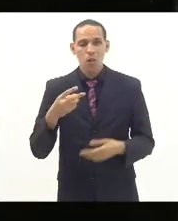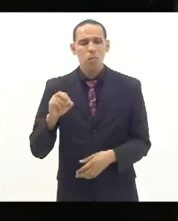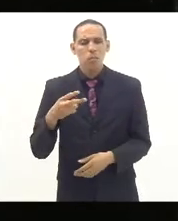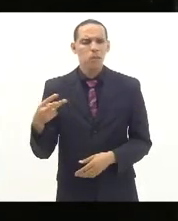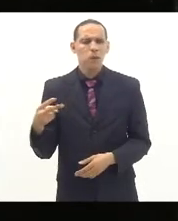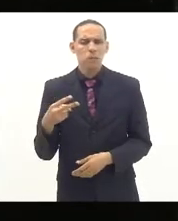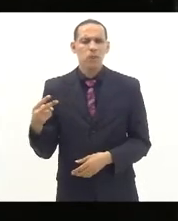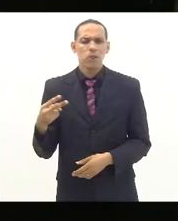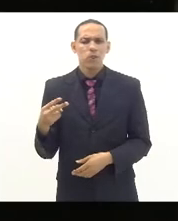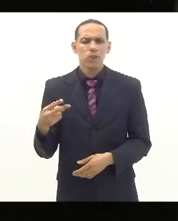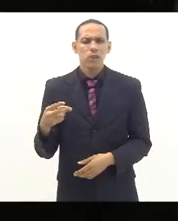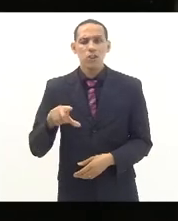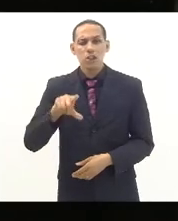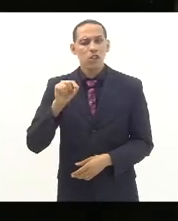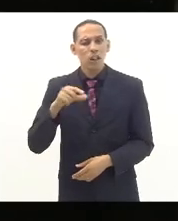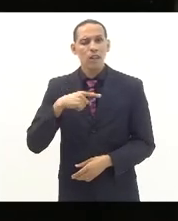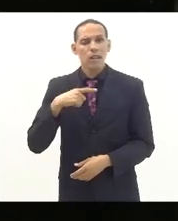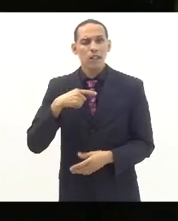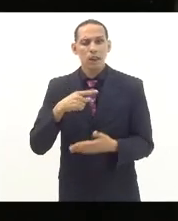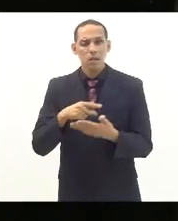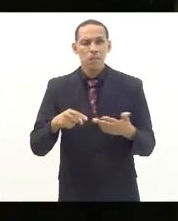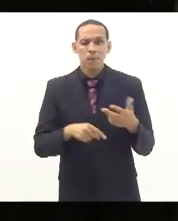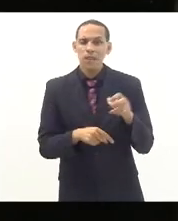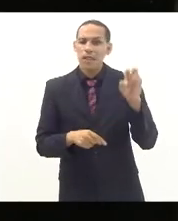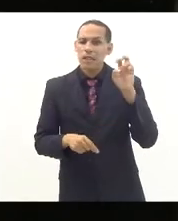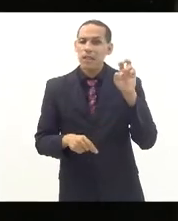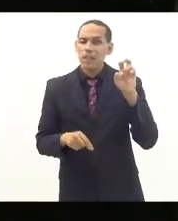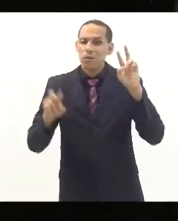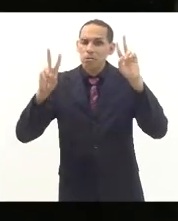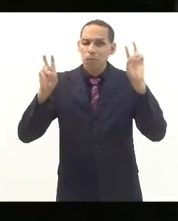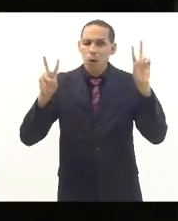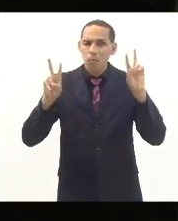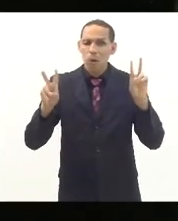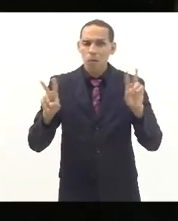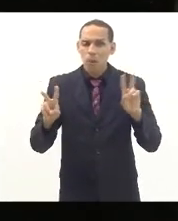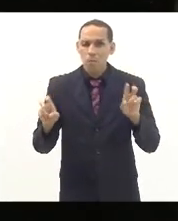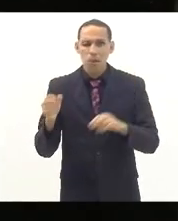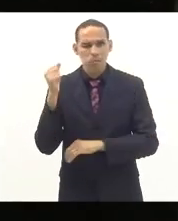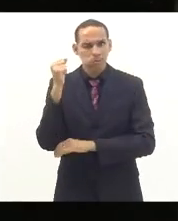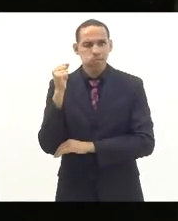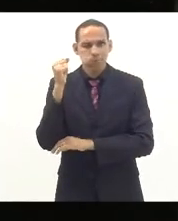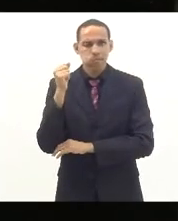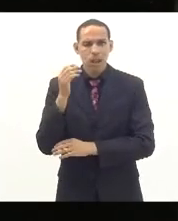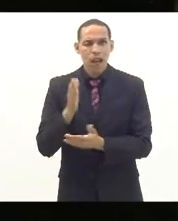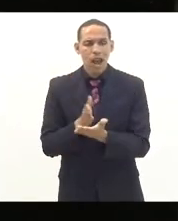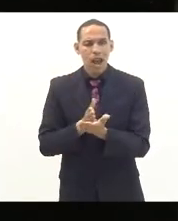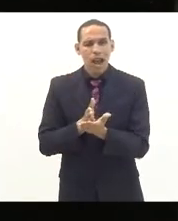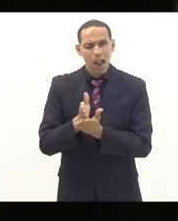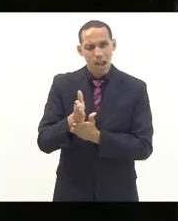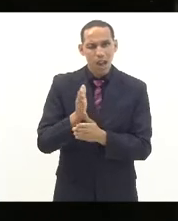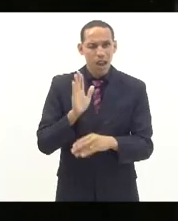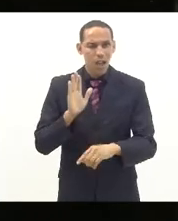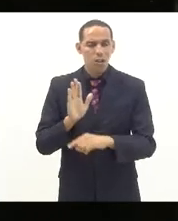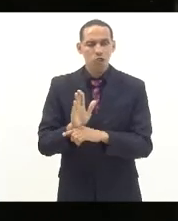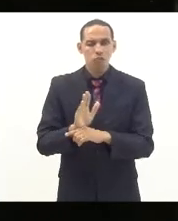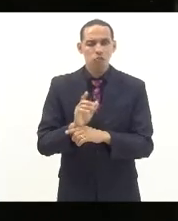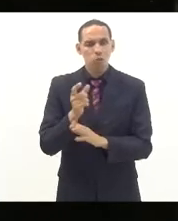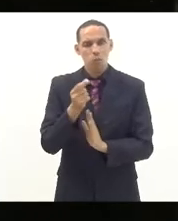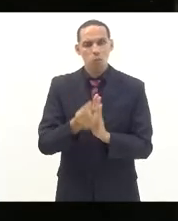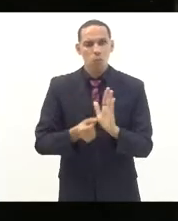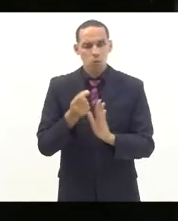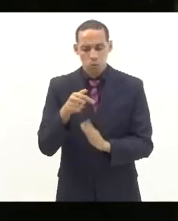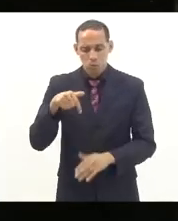aqui ascough é de cinco eixos temáticos né que irão nortear o orçamento de